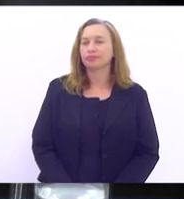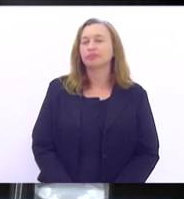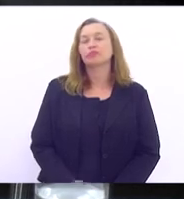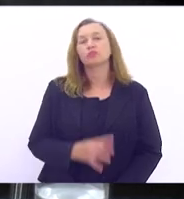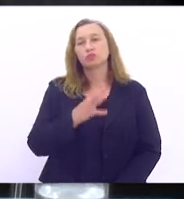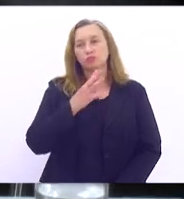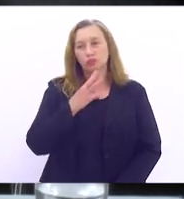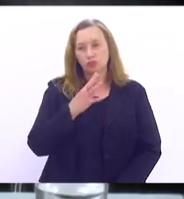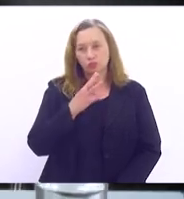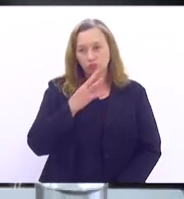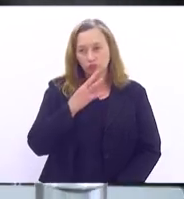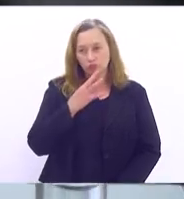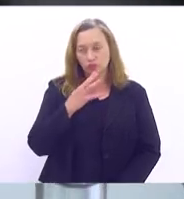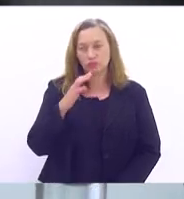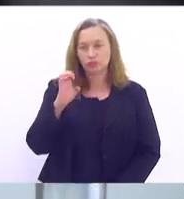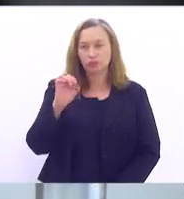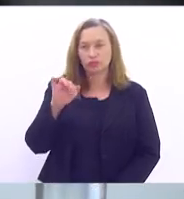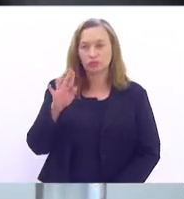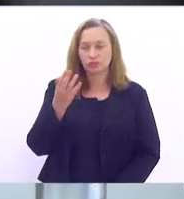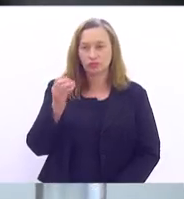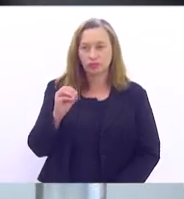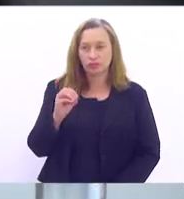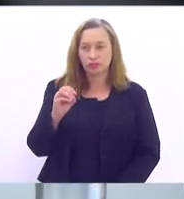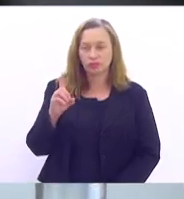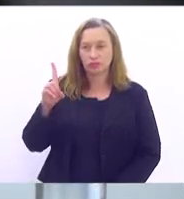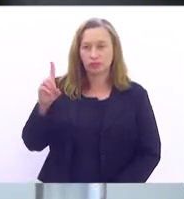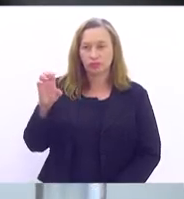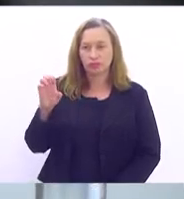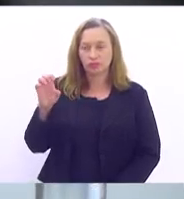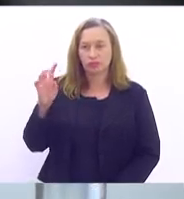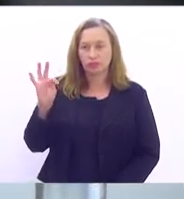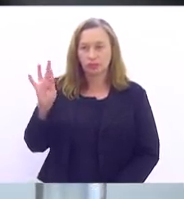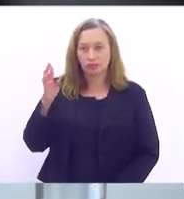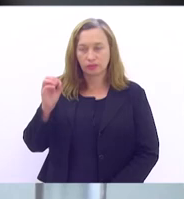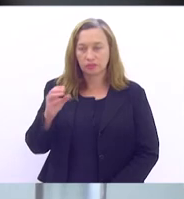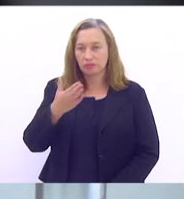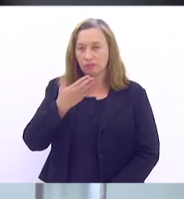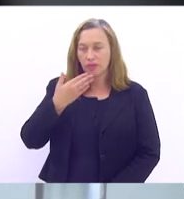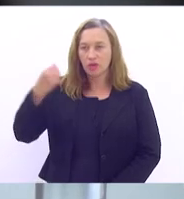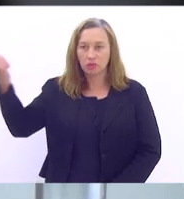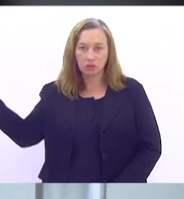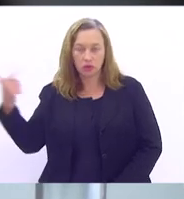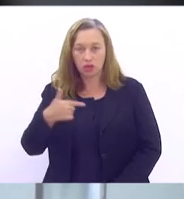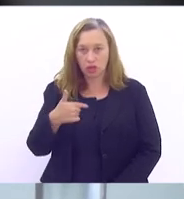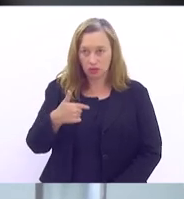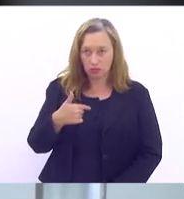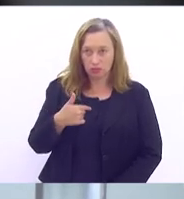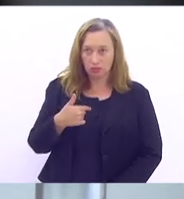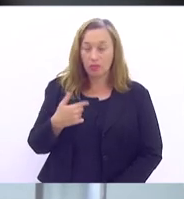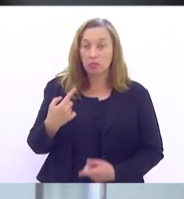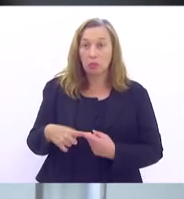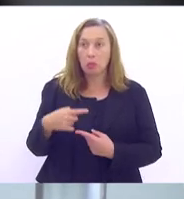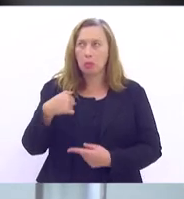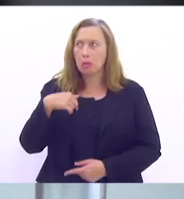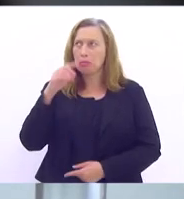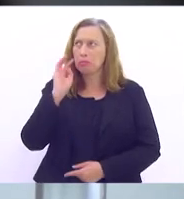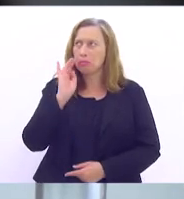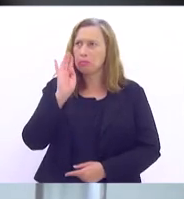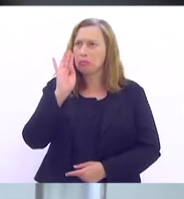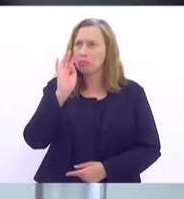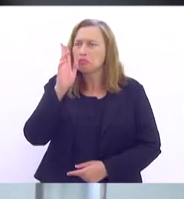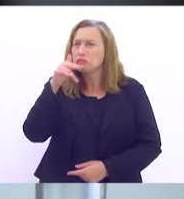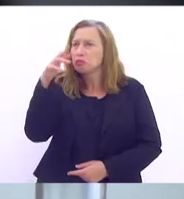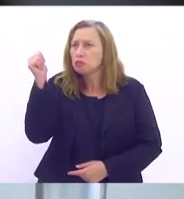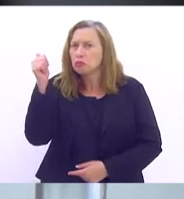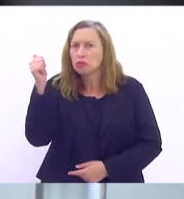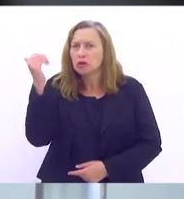conhece o engenho de dentro melhor do que eu, que foi a terra onde eu me criei. Porque eu jamais vi esse bloco lá